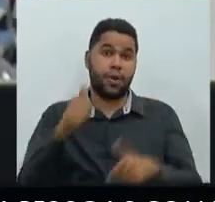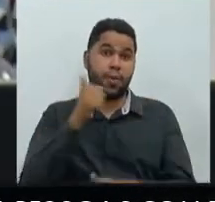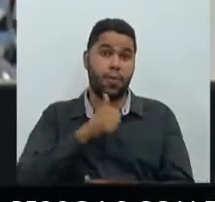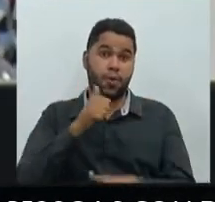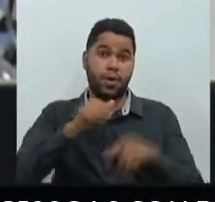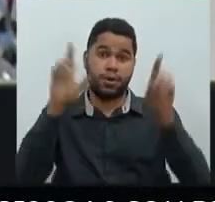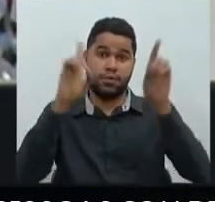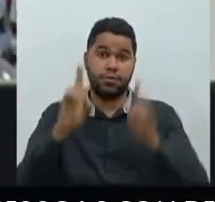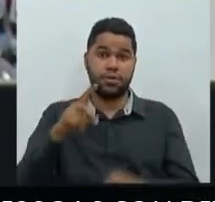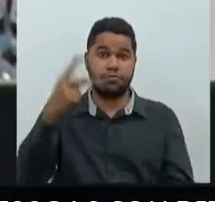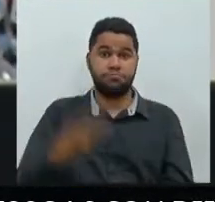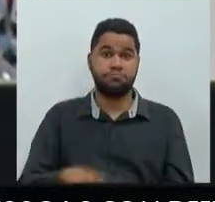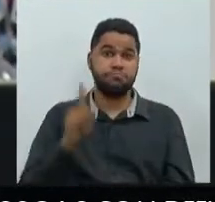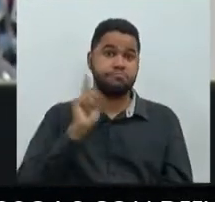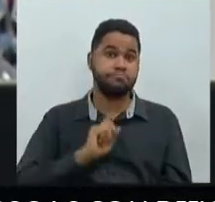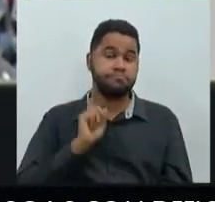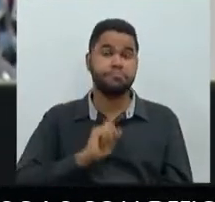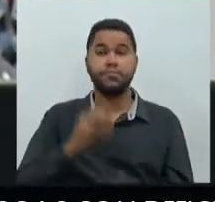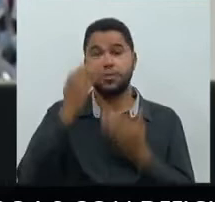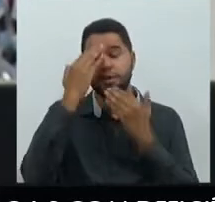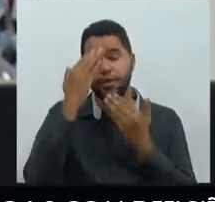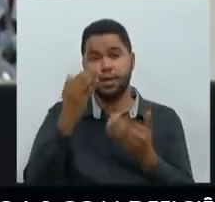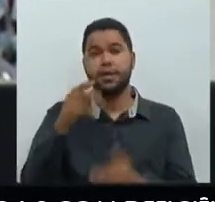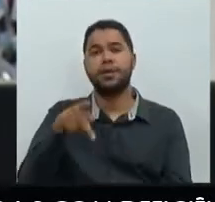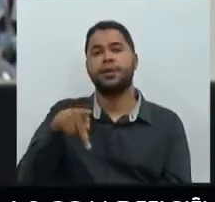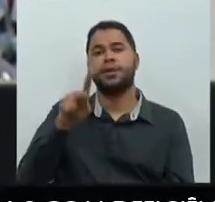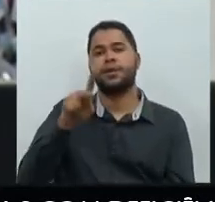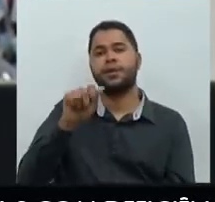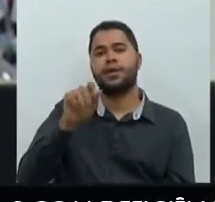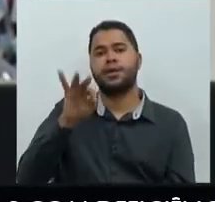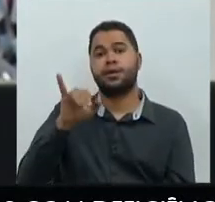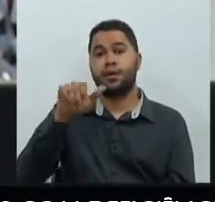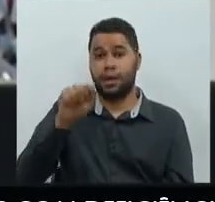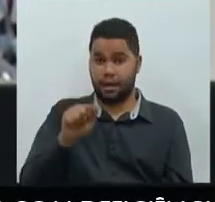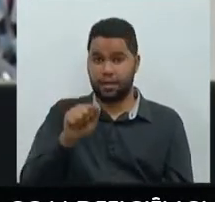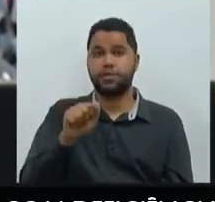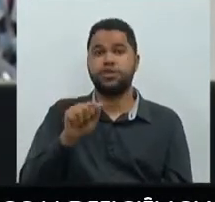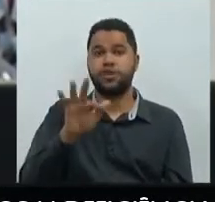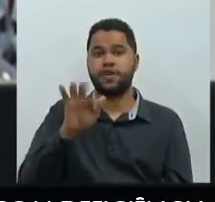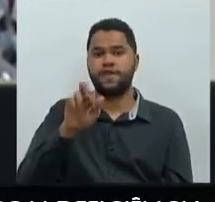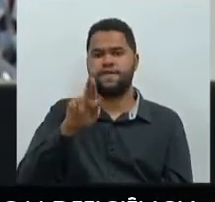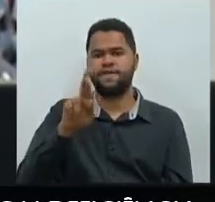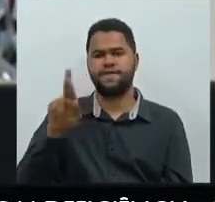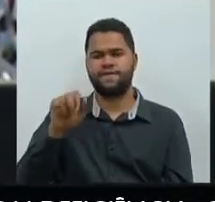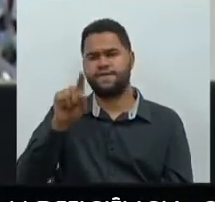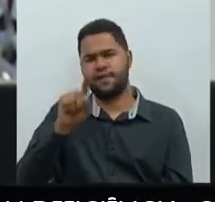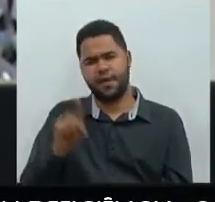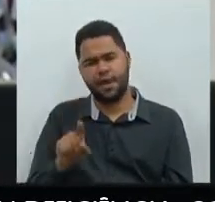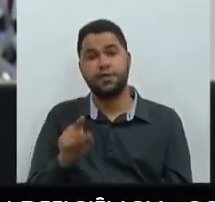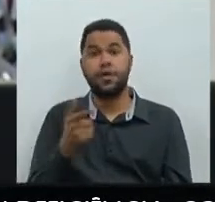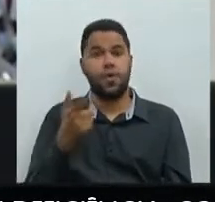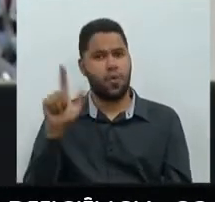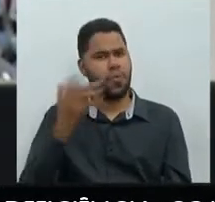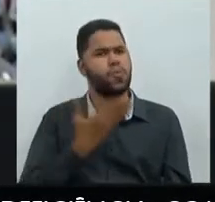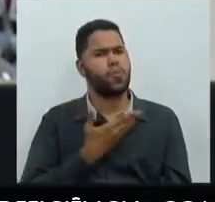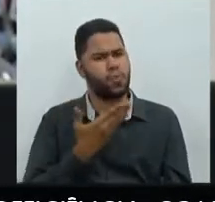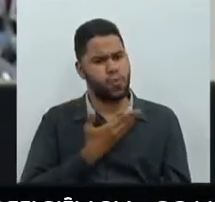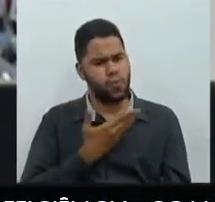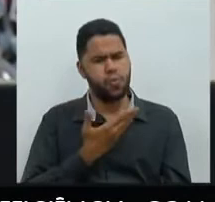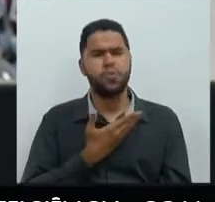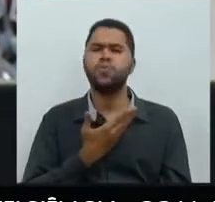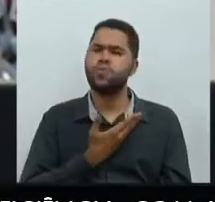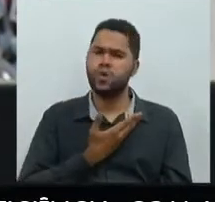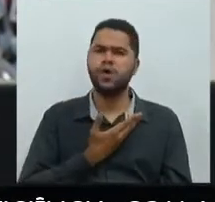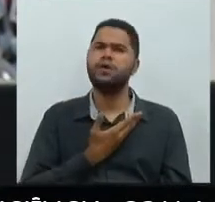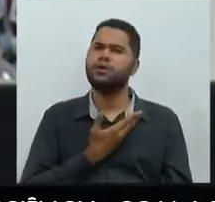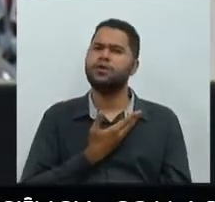aqui em Minas Gerais. E agradeço Kátia Ferraz, está aqui também, outra grande amiga, né, grande